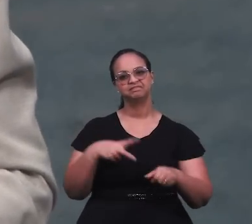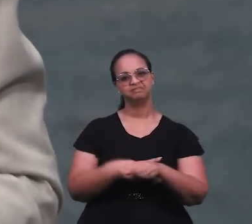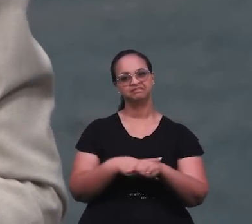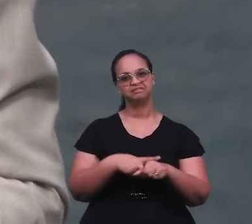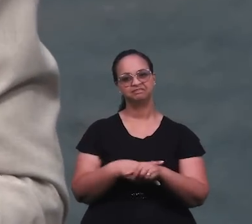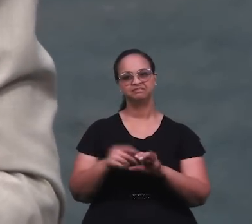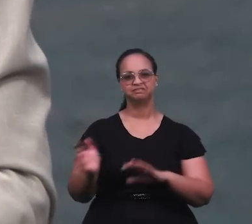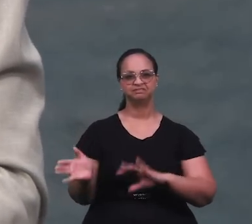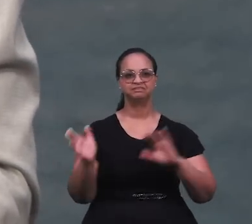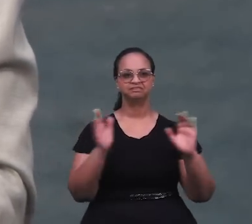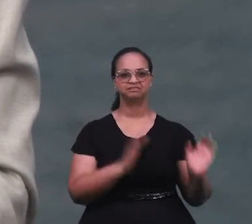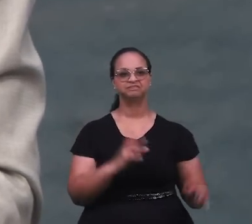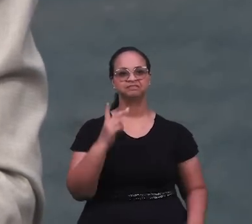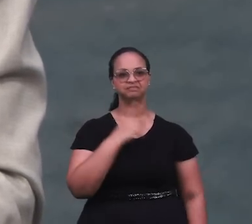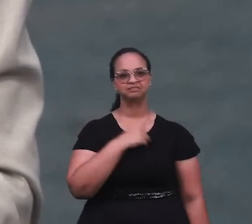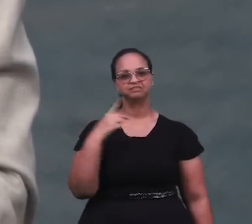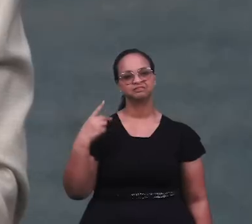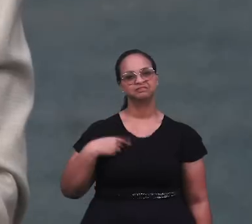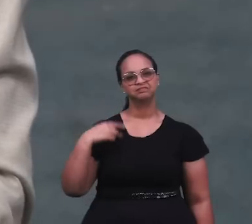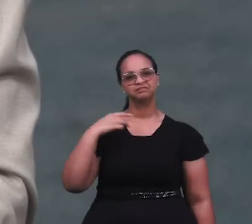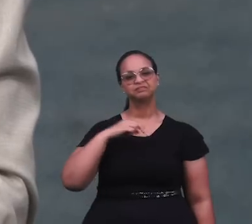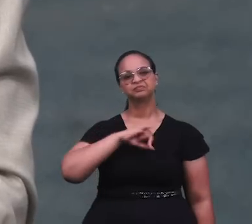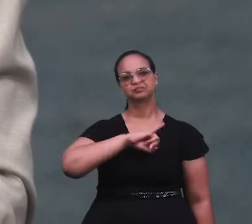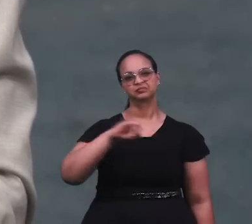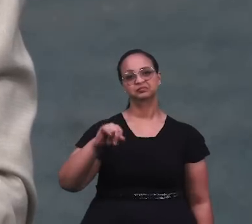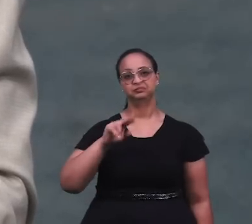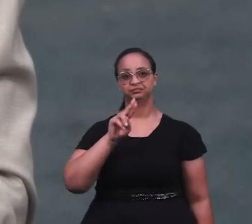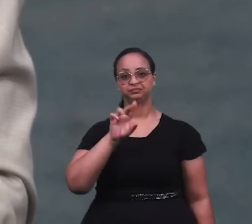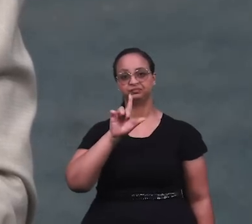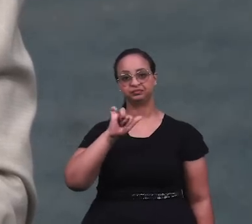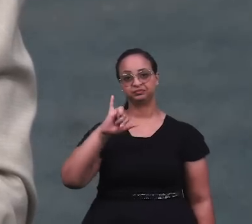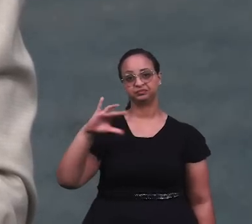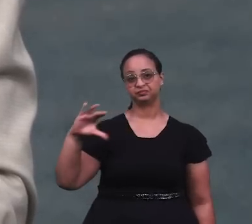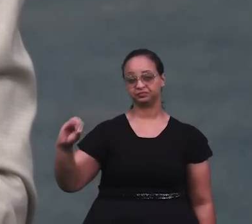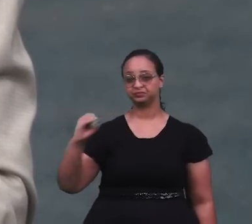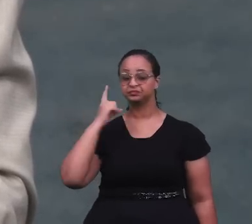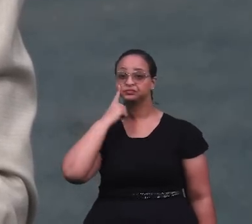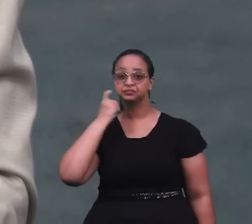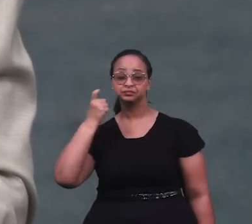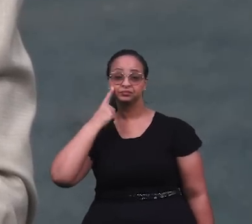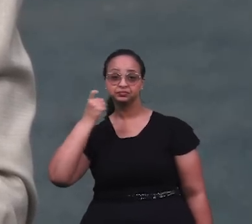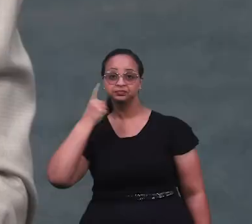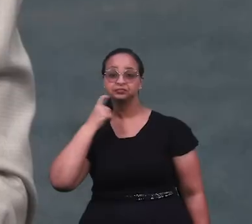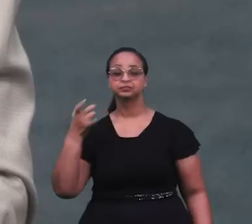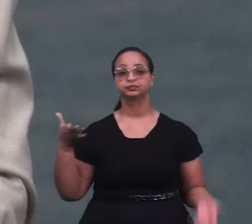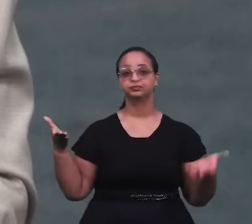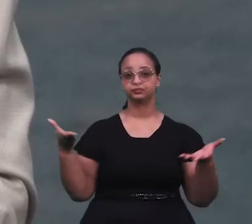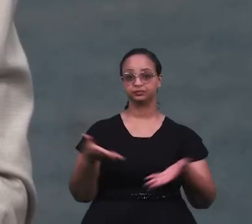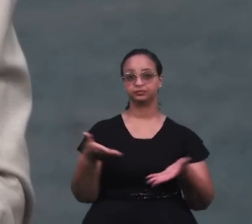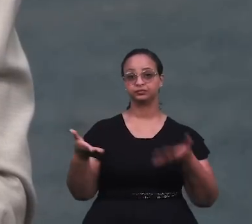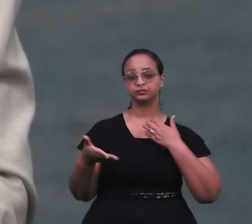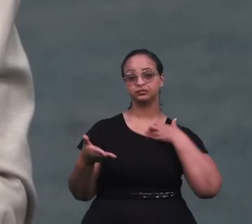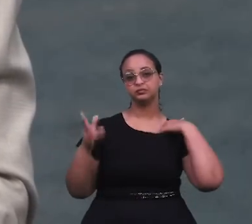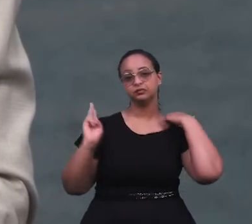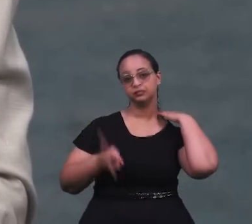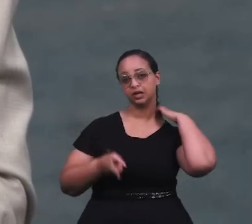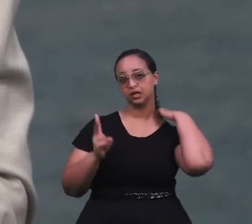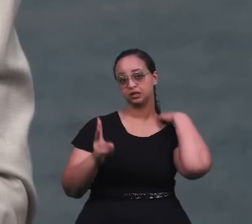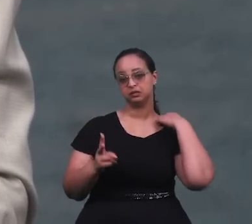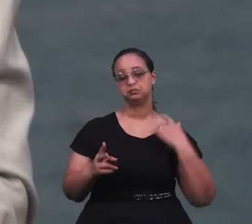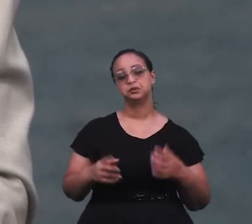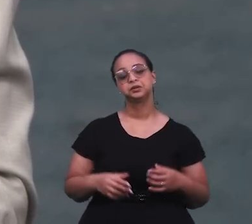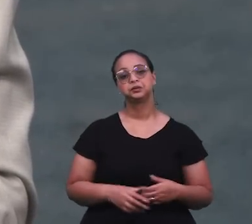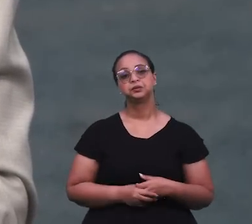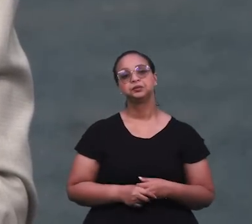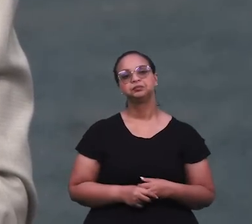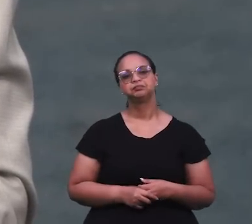Guarapari. Pastor Júlio, um tema muito interessante, muito atual, sempre atual,